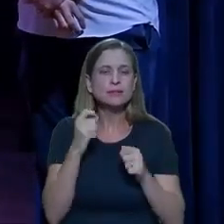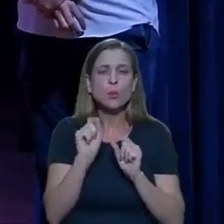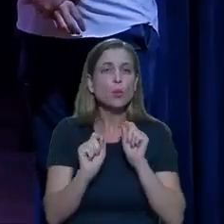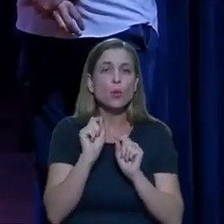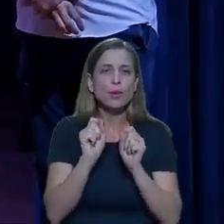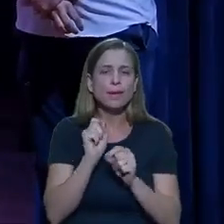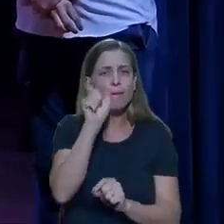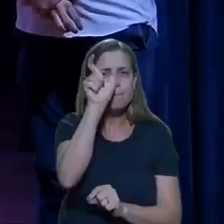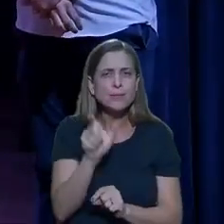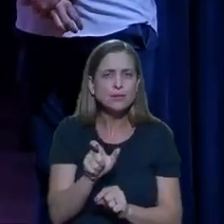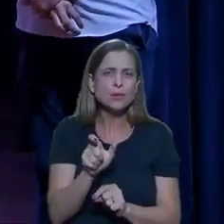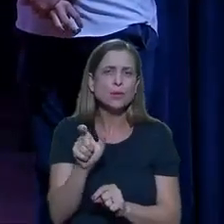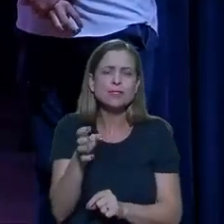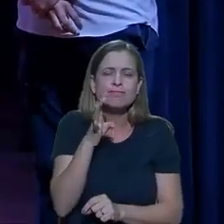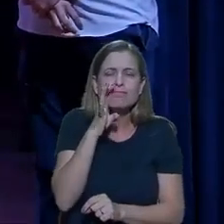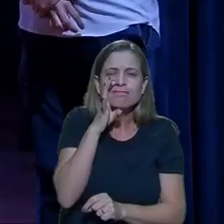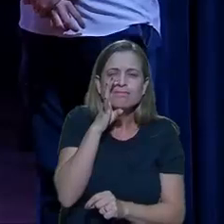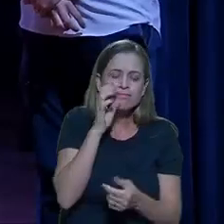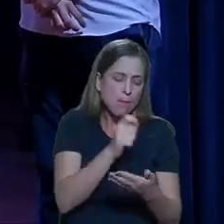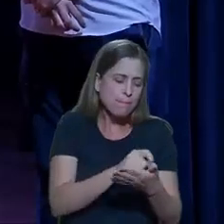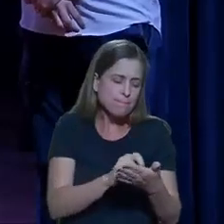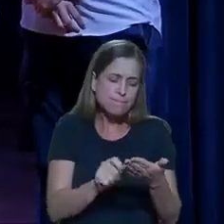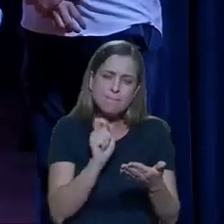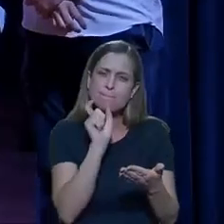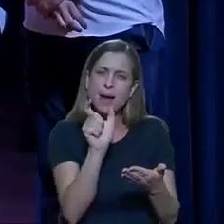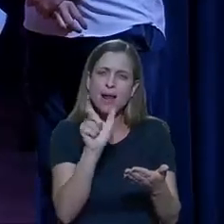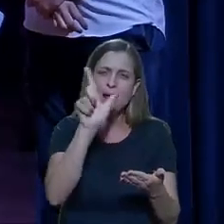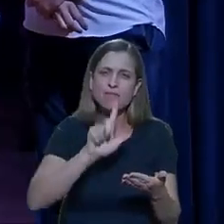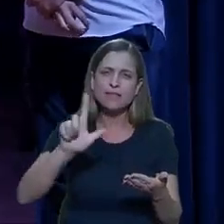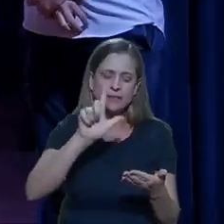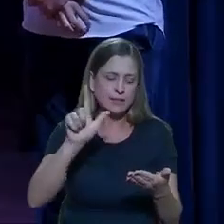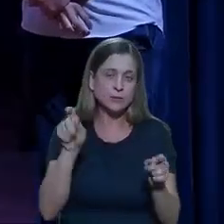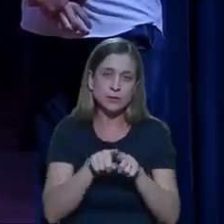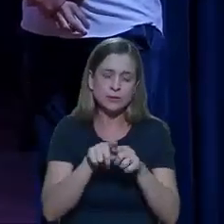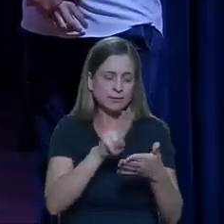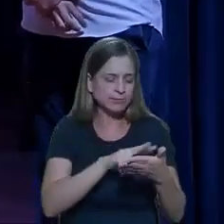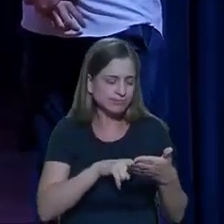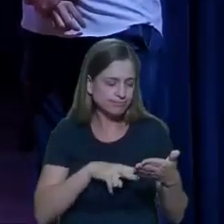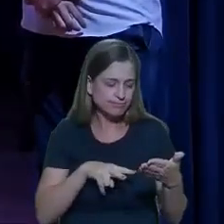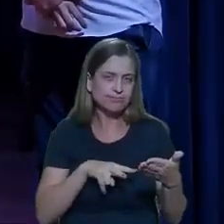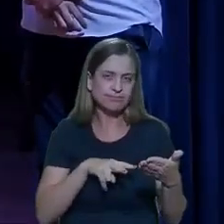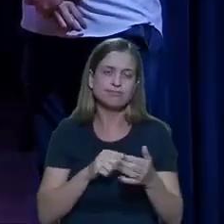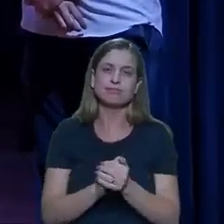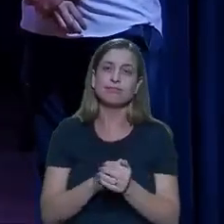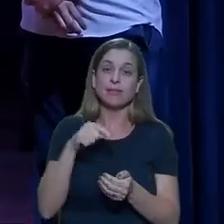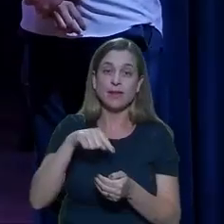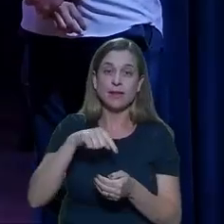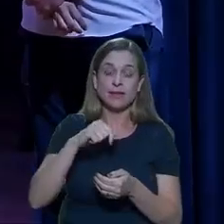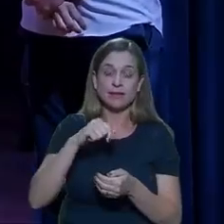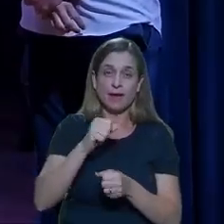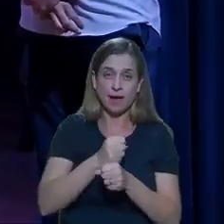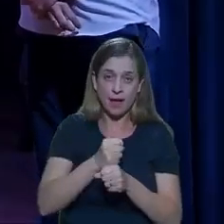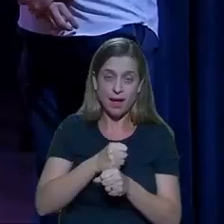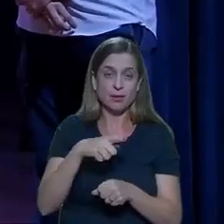que sejam fascinadas pela palavra, pela literatura, pela leitura. E esse ano a gente ainda tem uma coisa muito bacana para os